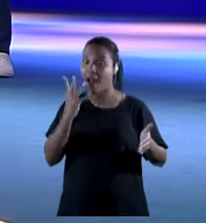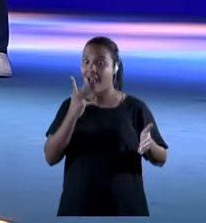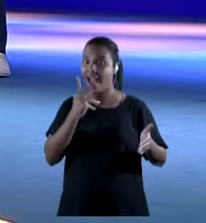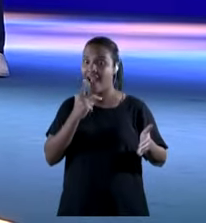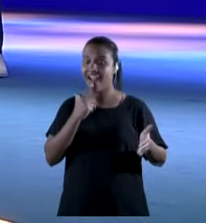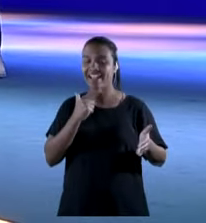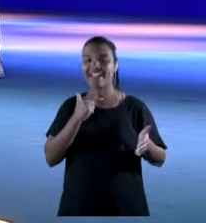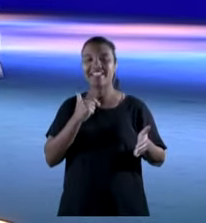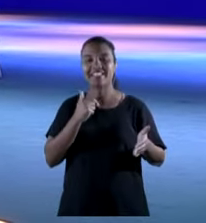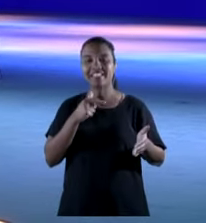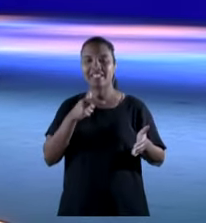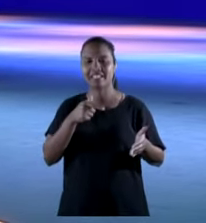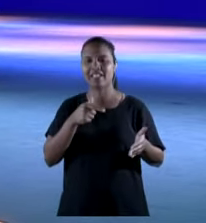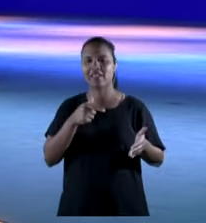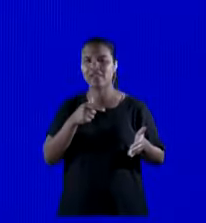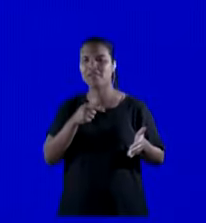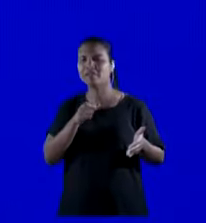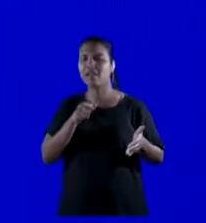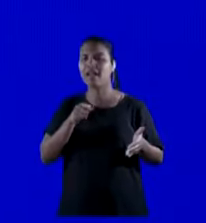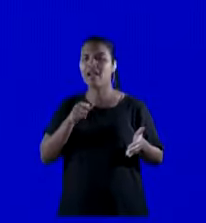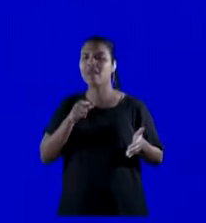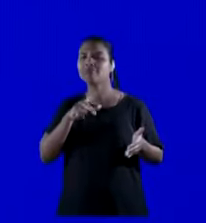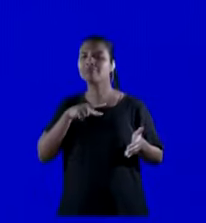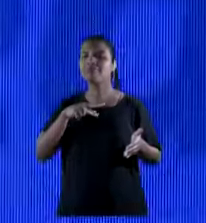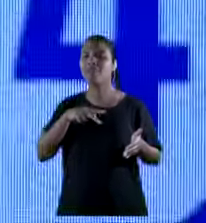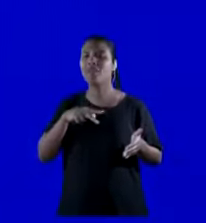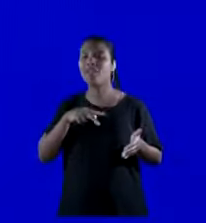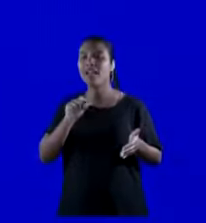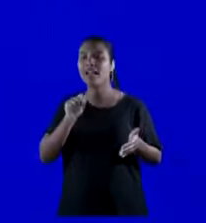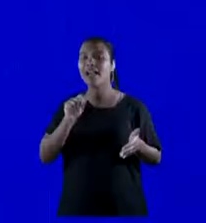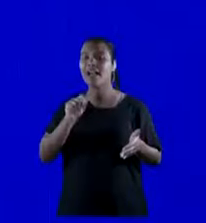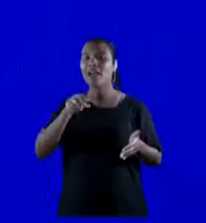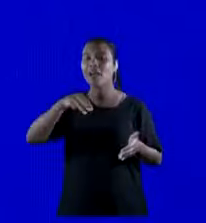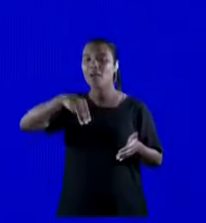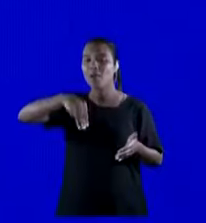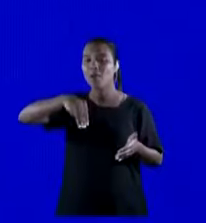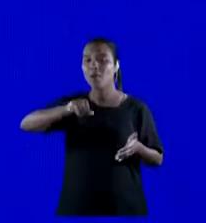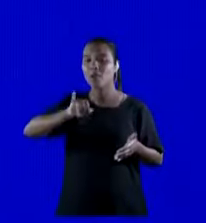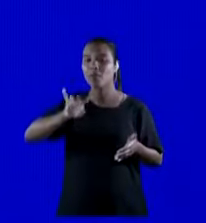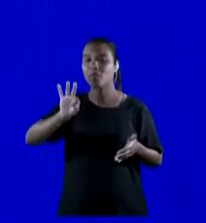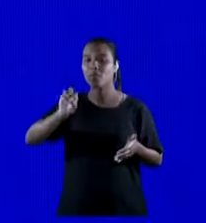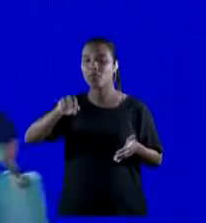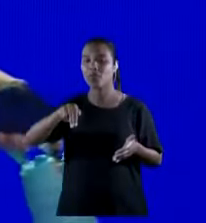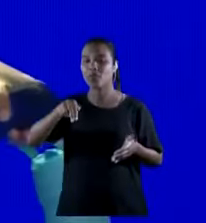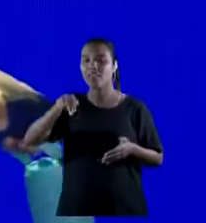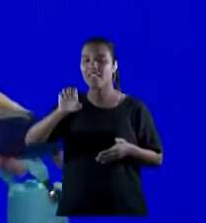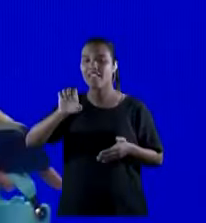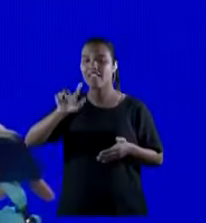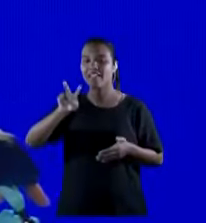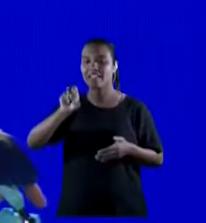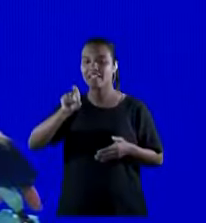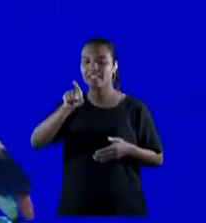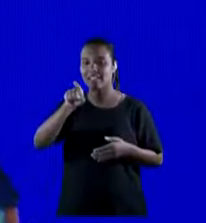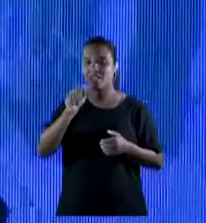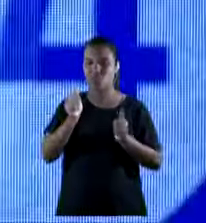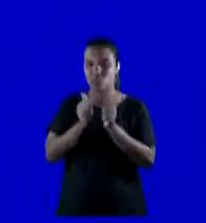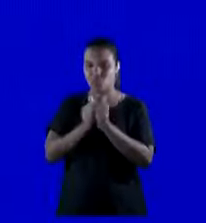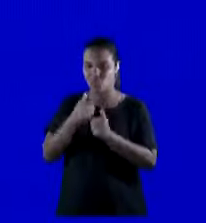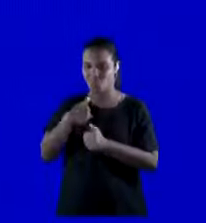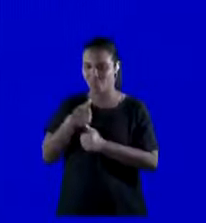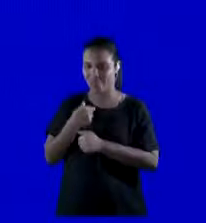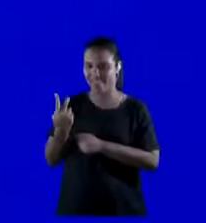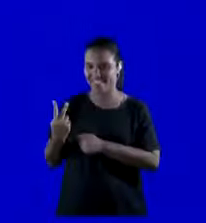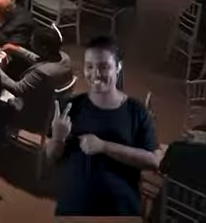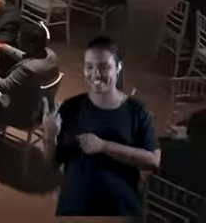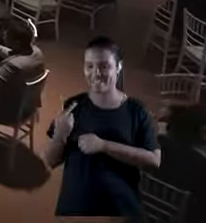O único VIP podia ser o Milton Neves. Miltinho, cara, você vai estar comigo ano que vem aqui nesse Camaras, tá? Vamos estourar